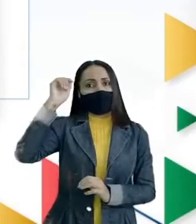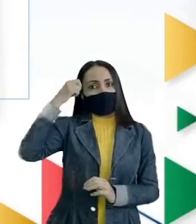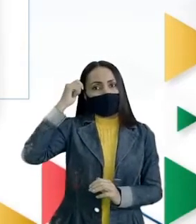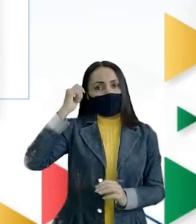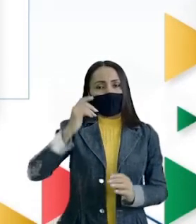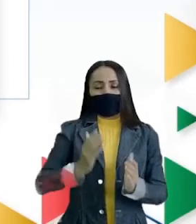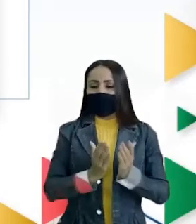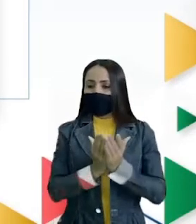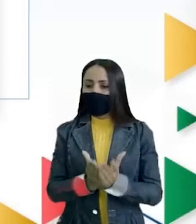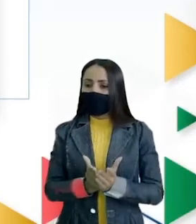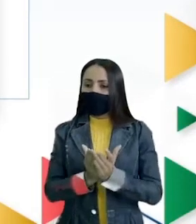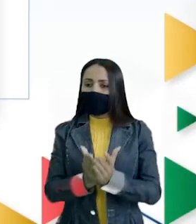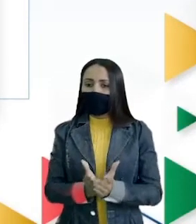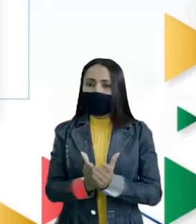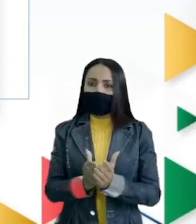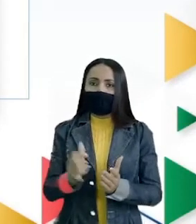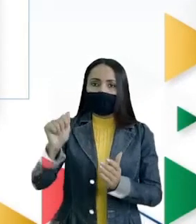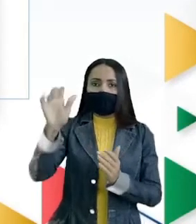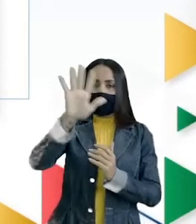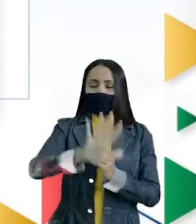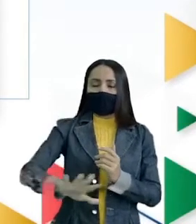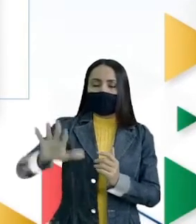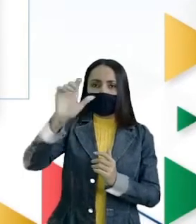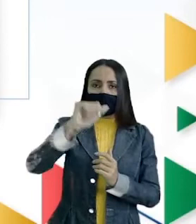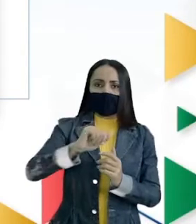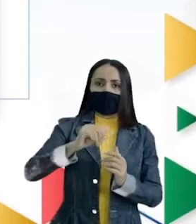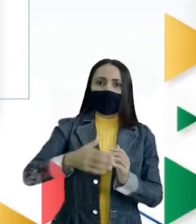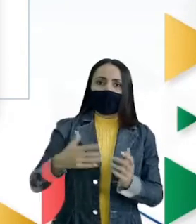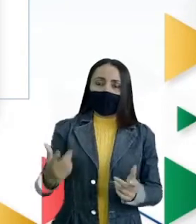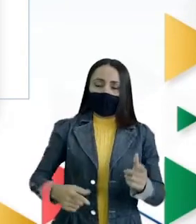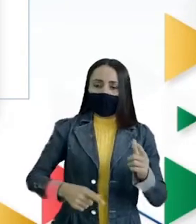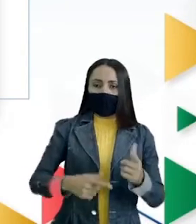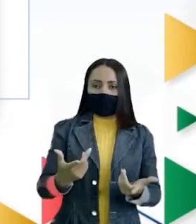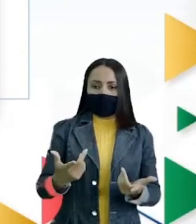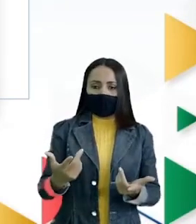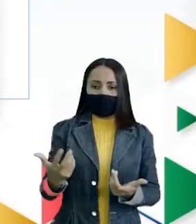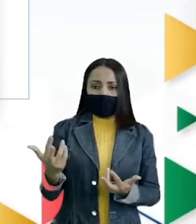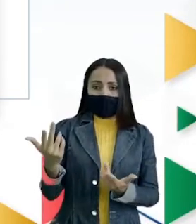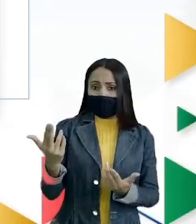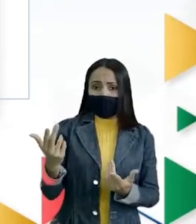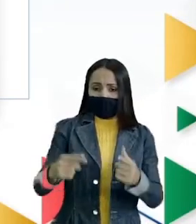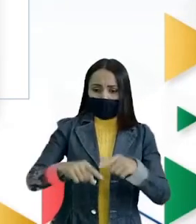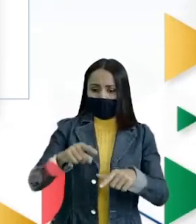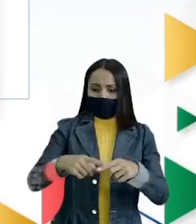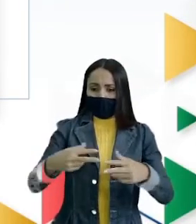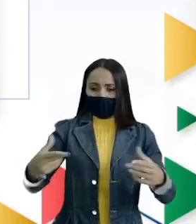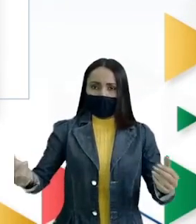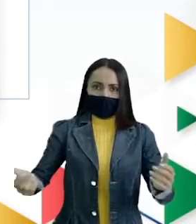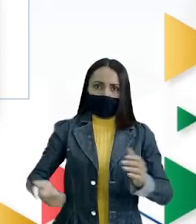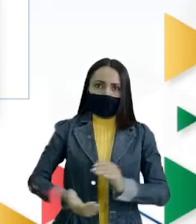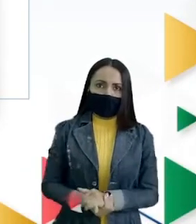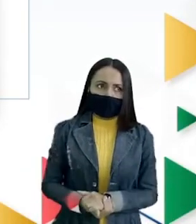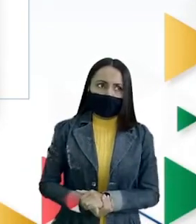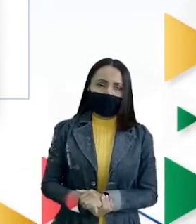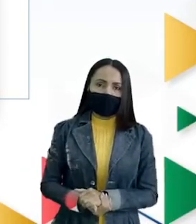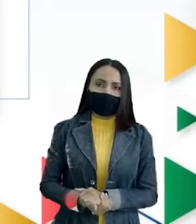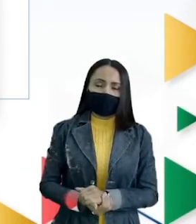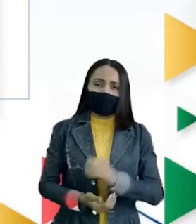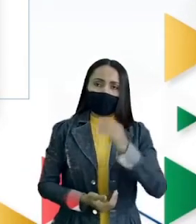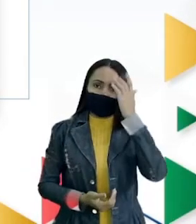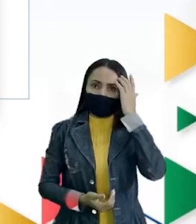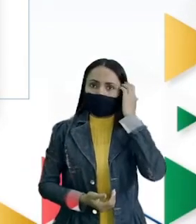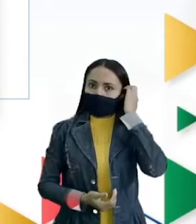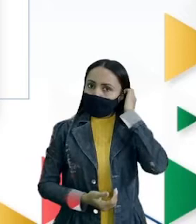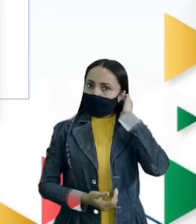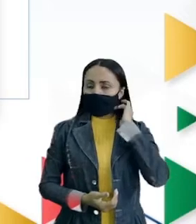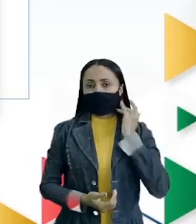como mercadoria, como eu acabei de dizer. Eles eram considerados como peça, homens sem alma. Veja que coisa